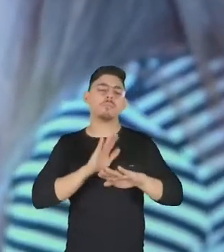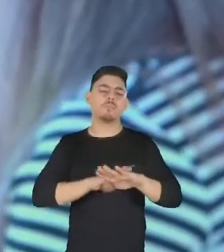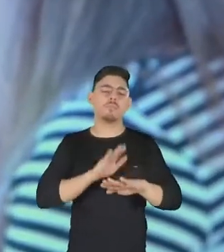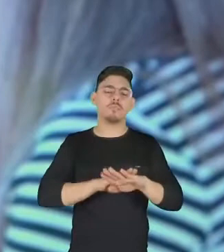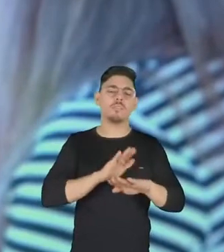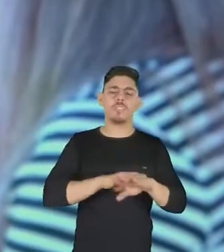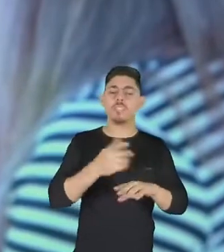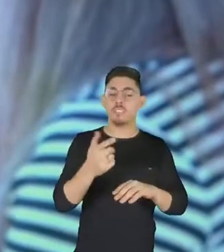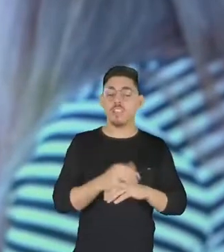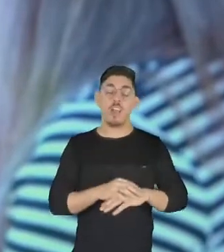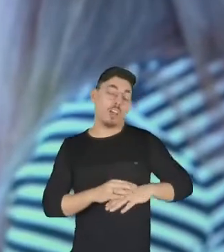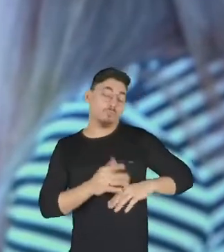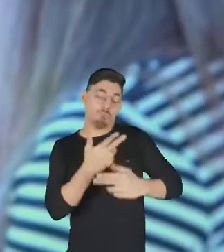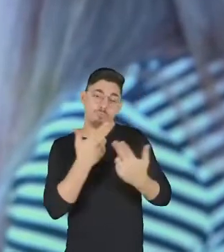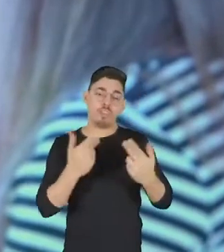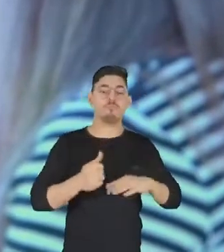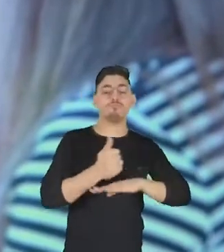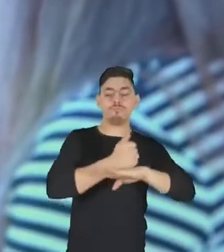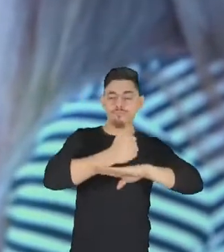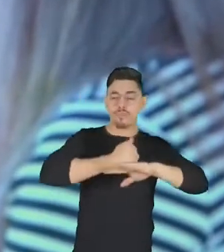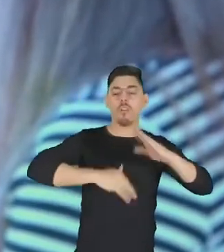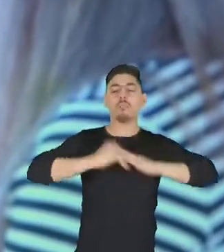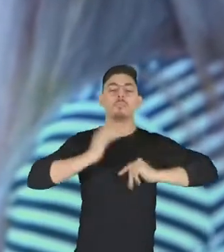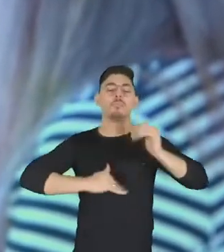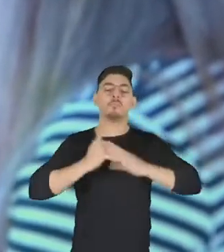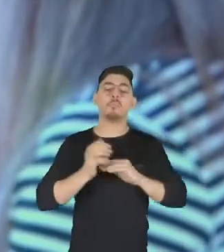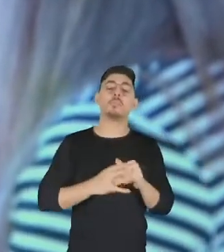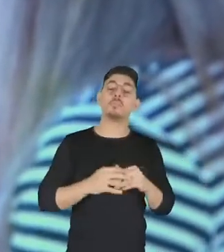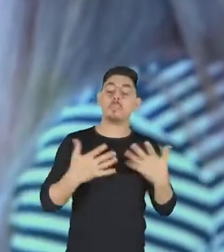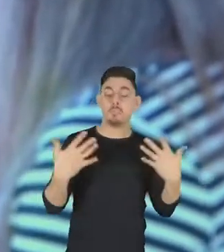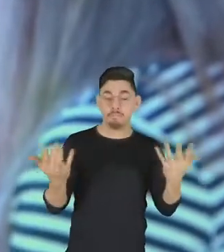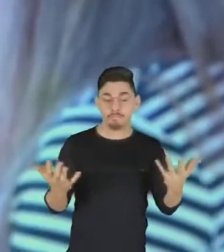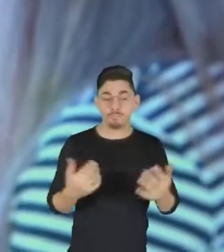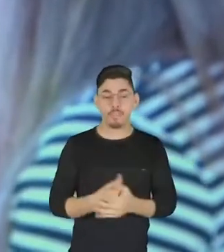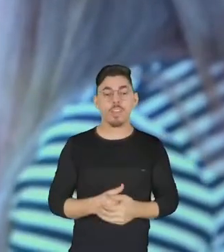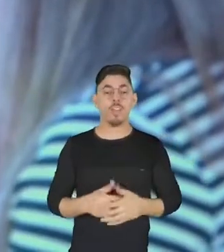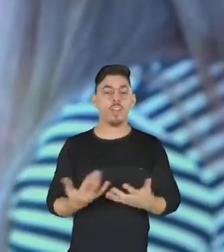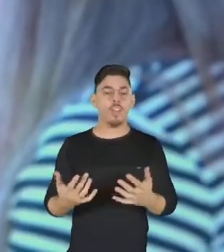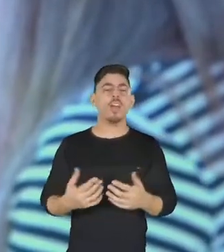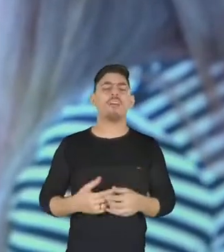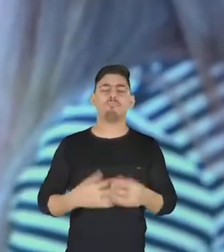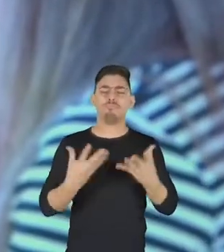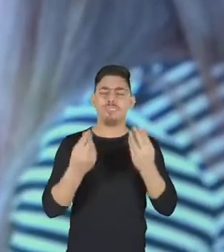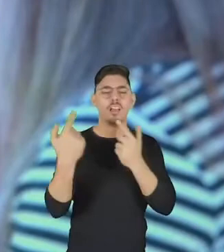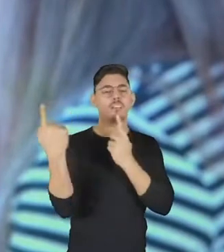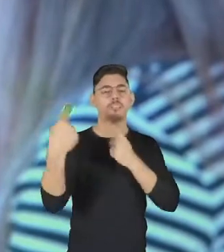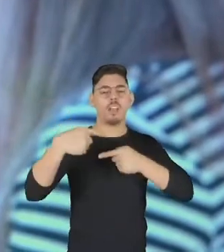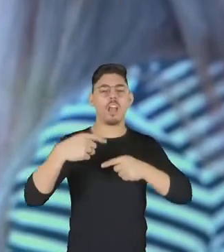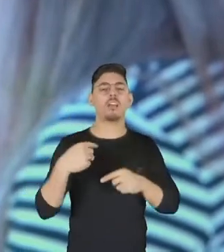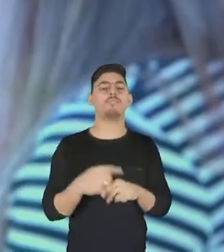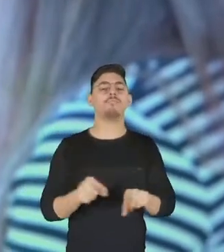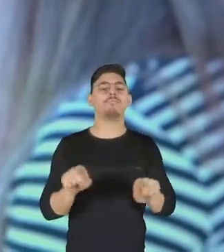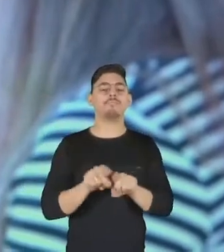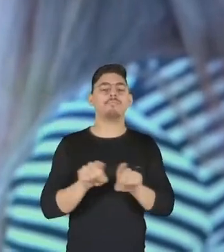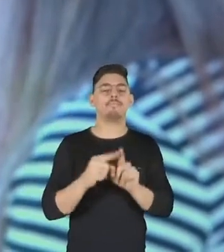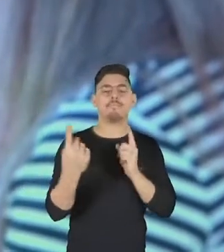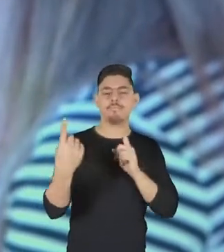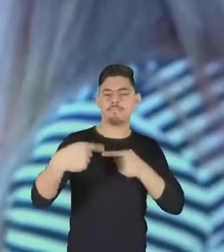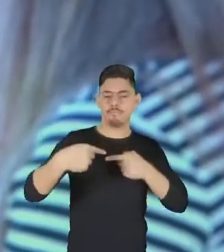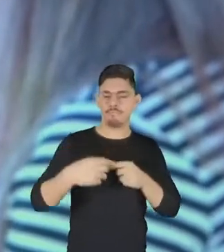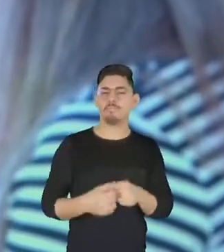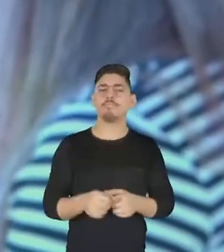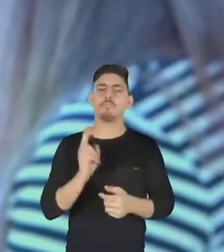mais profissional, talvez até em termos de internet. Então foram grandes desafios. Tivemos também o desafio de manter